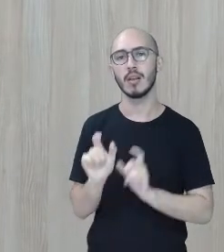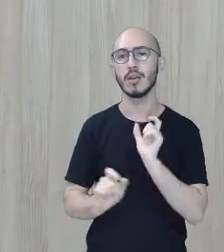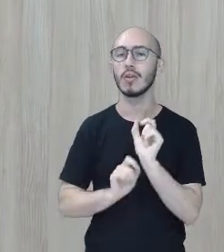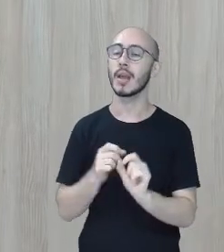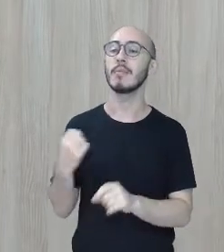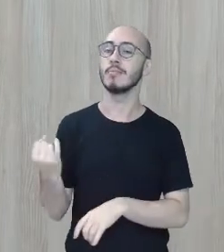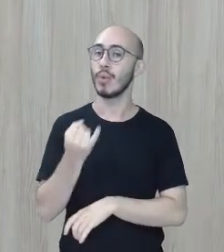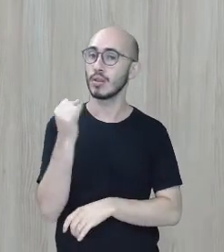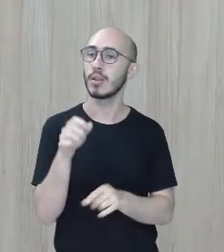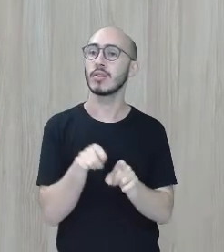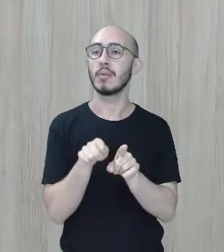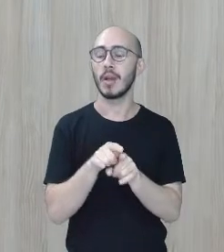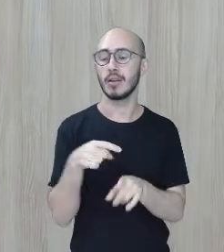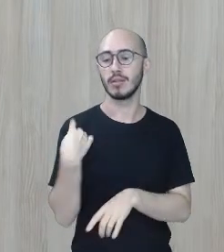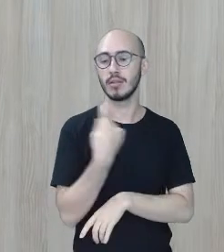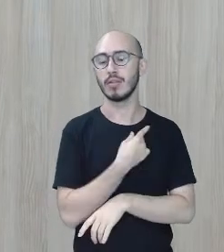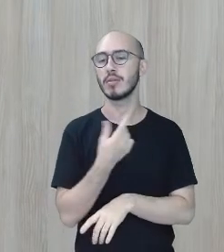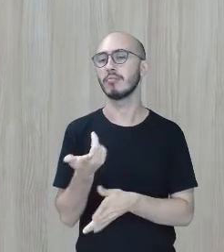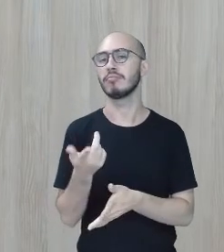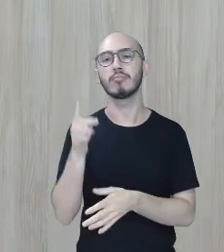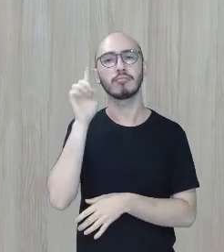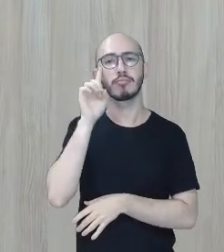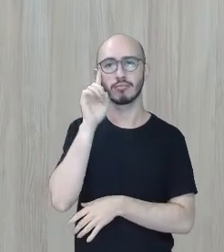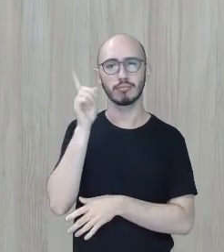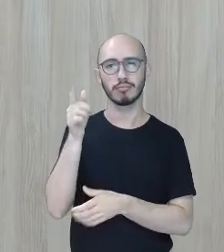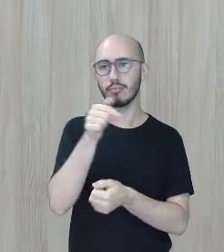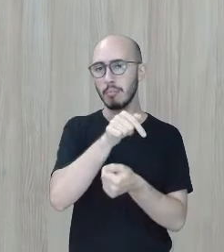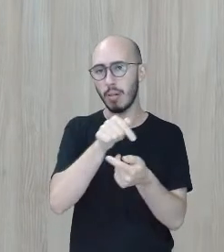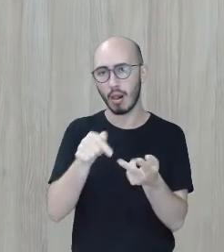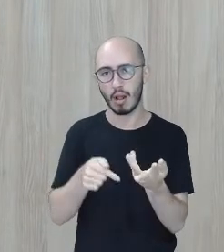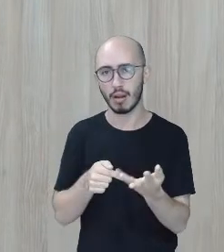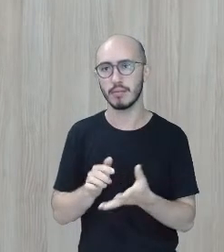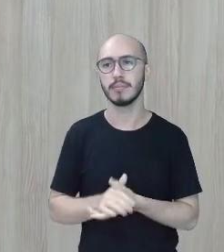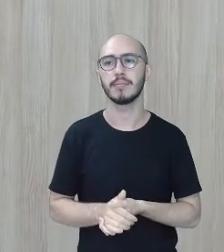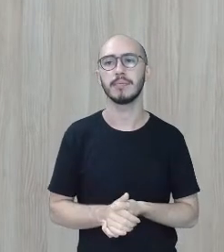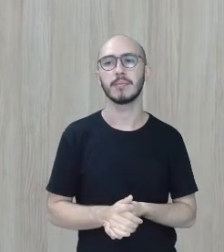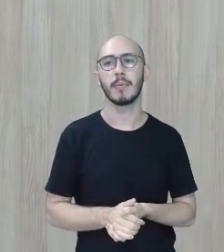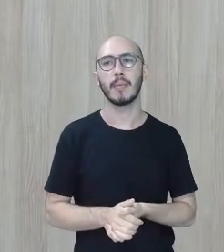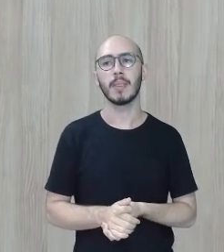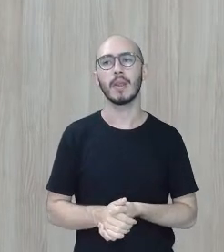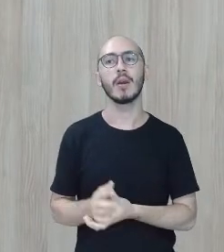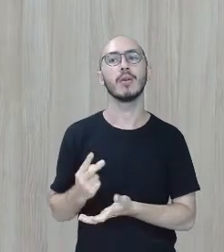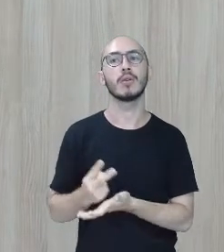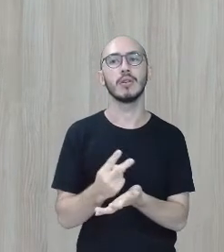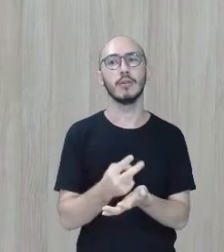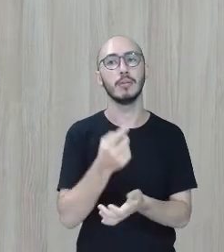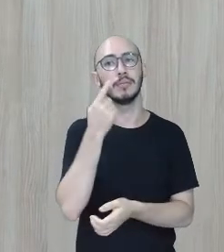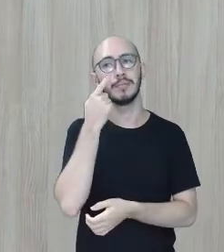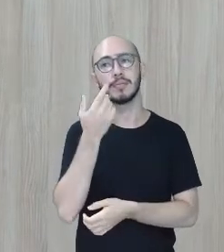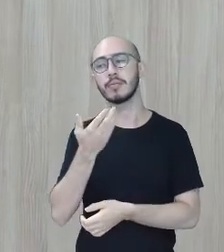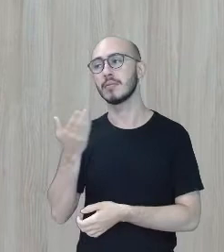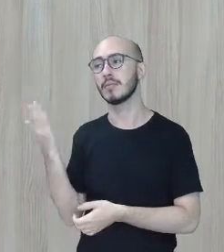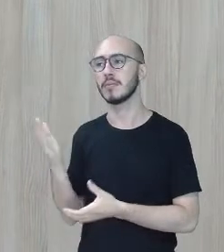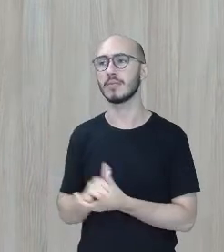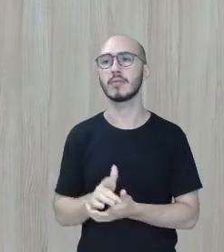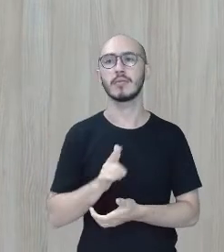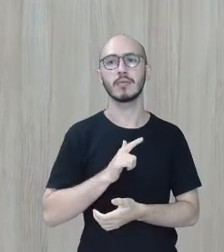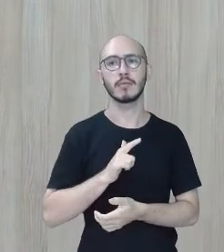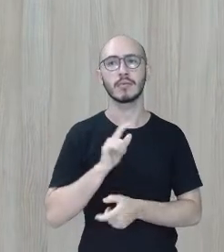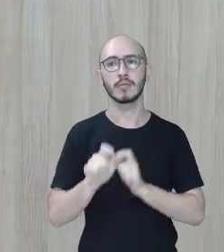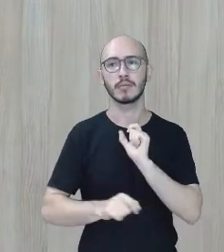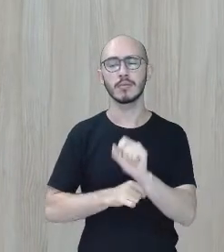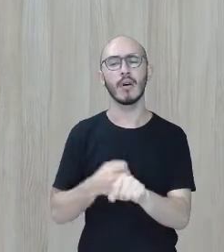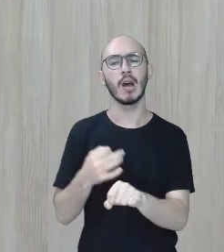muito importantes para as nossas atividades diárias, tá certo? Então, vamos continuar. Eu trago para vocês a